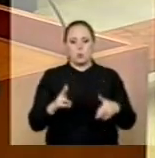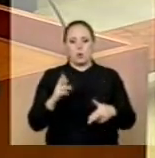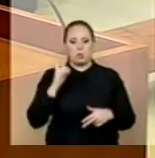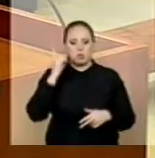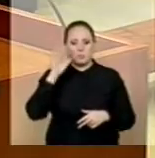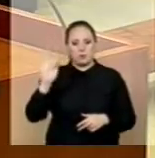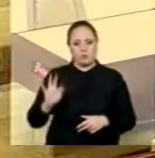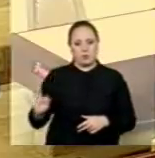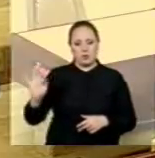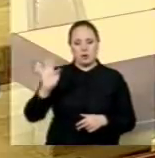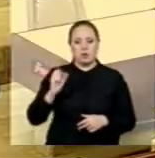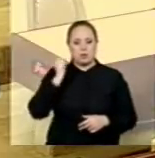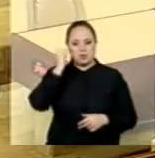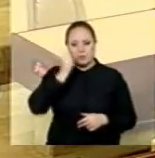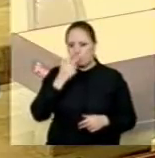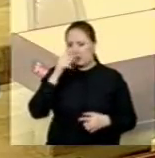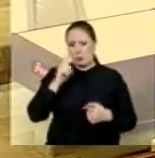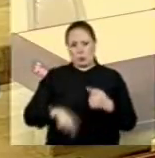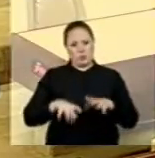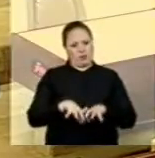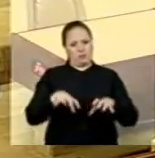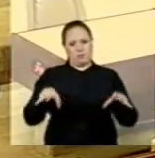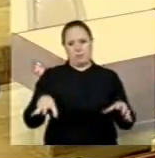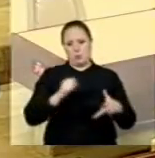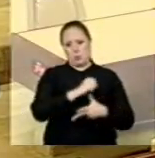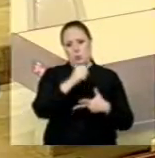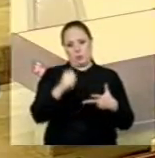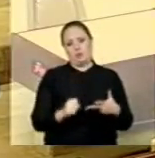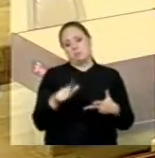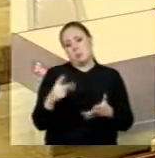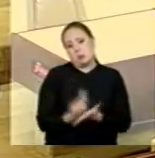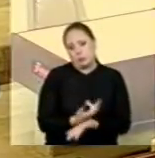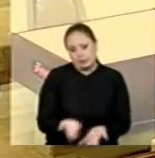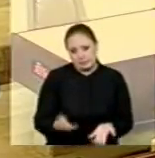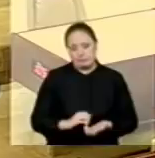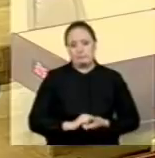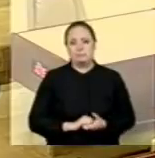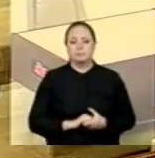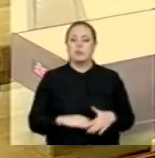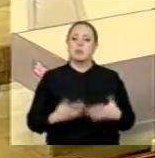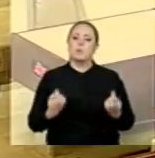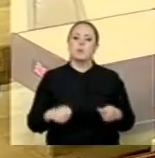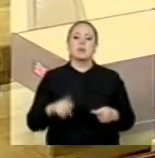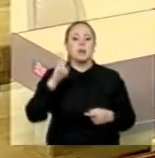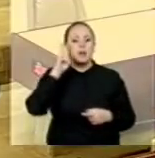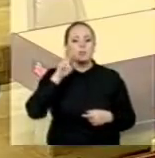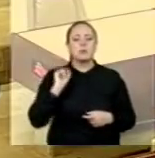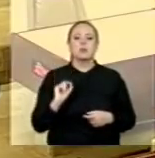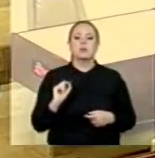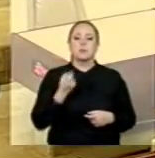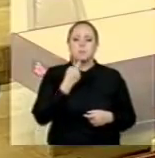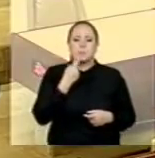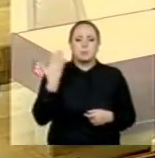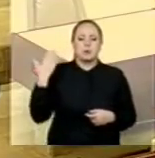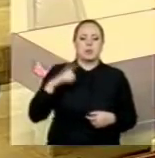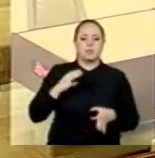senadores viola o princípio da separação dos poderes, que é o que está ocorrendo. E aí é preciso lembrar o recente